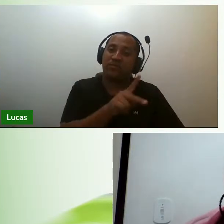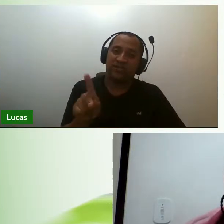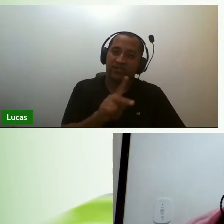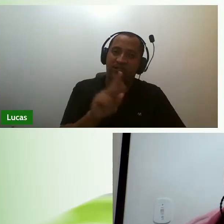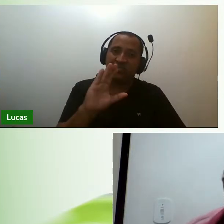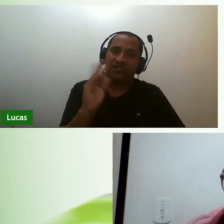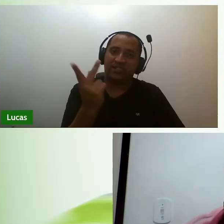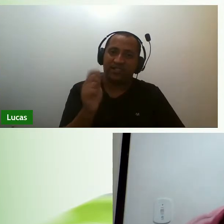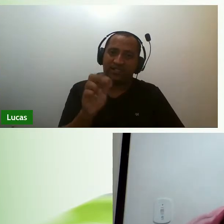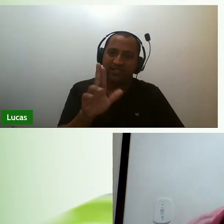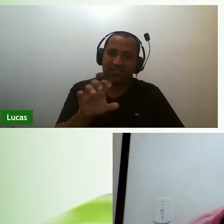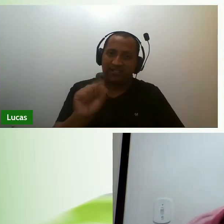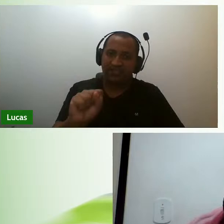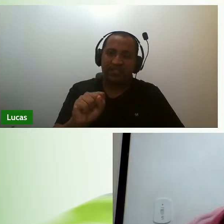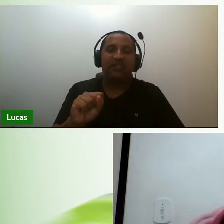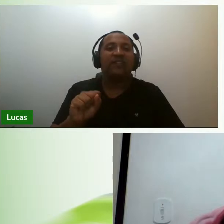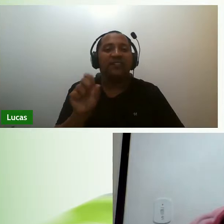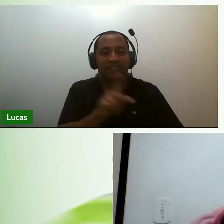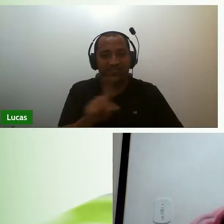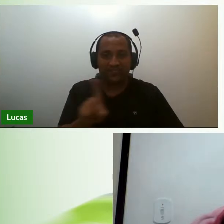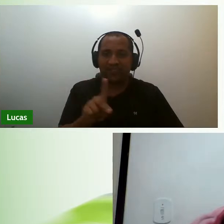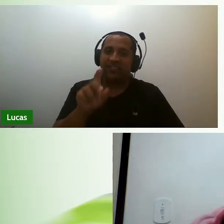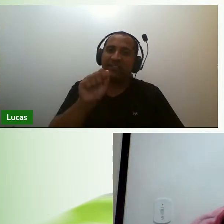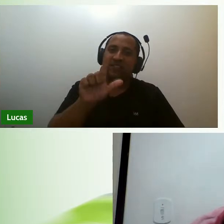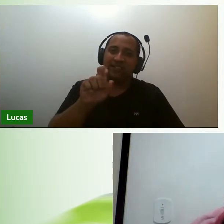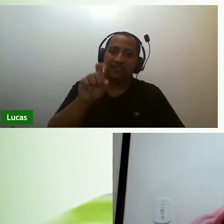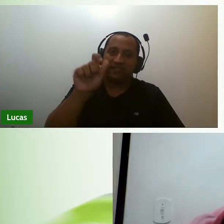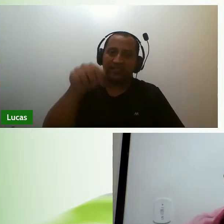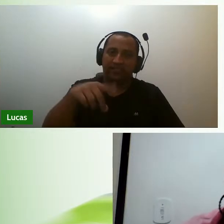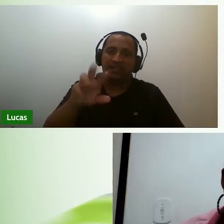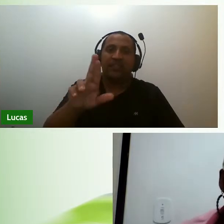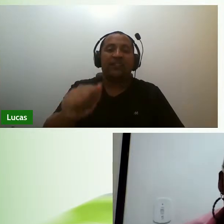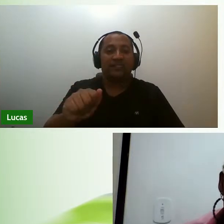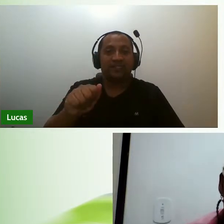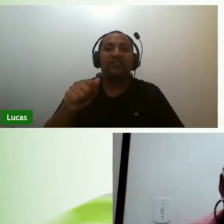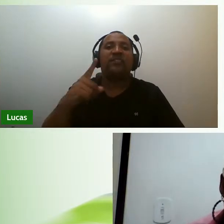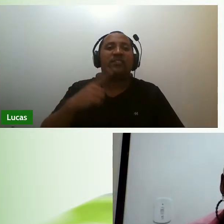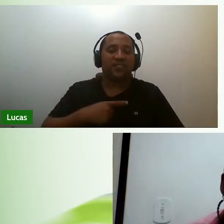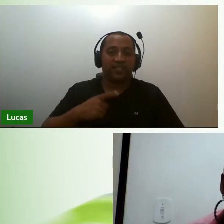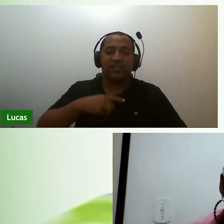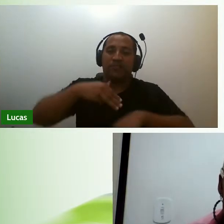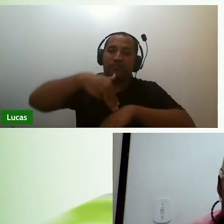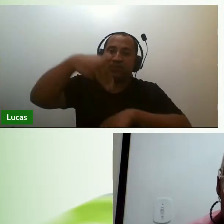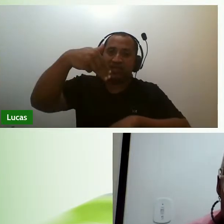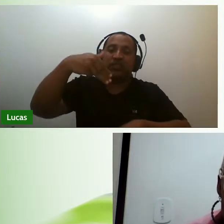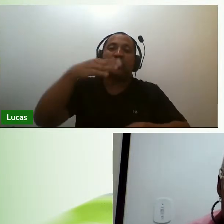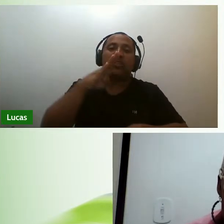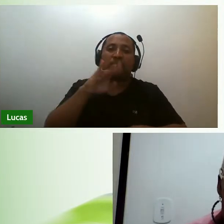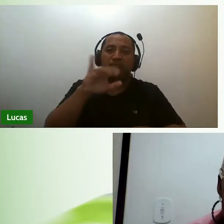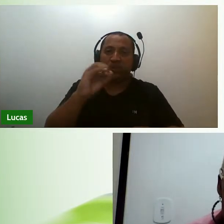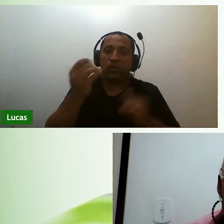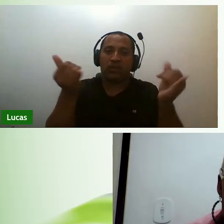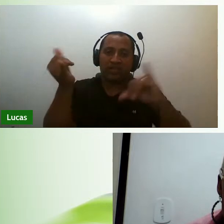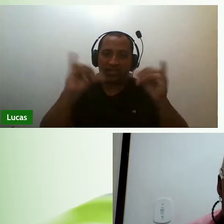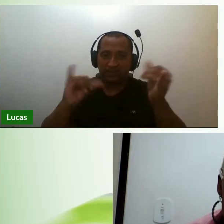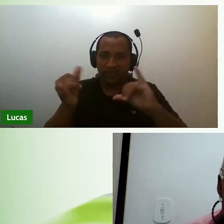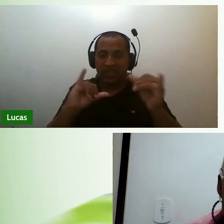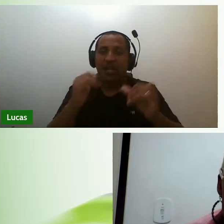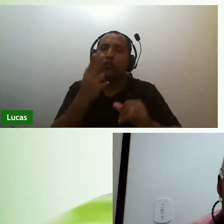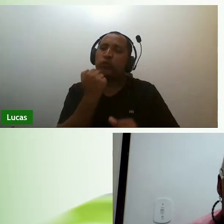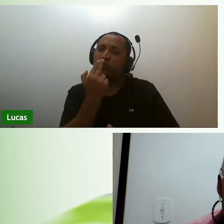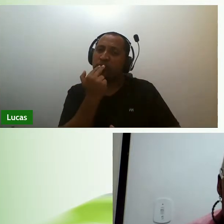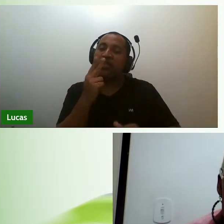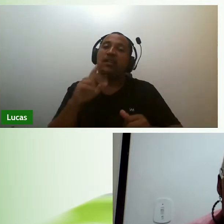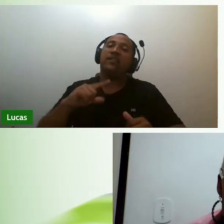da Prograde. A professora Alexandra Anastácio Monteiro Silva possui mestrado em Bioquímica Nutricional e doutorado